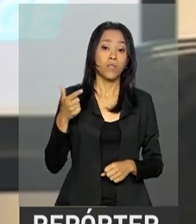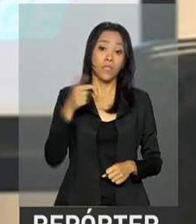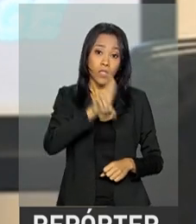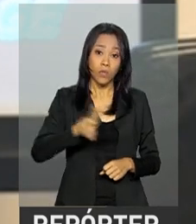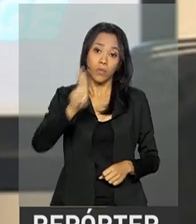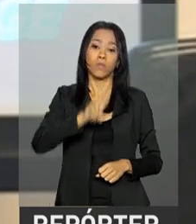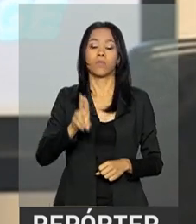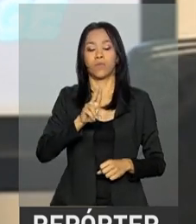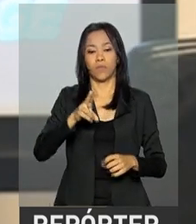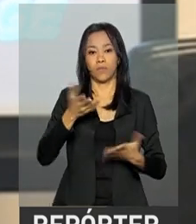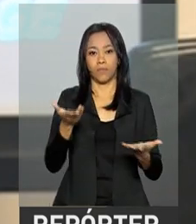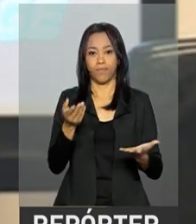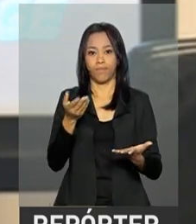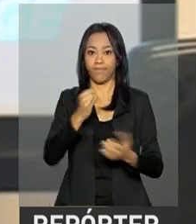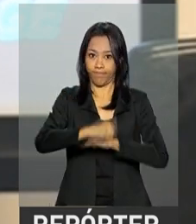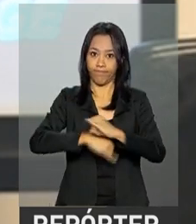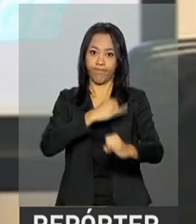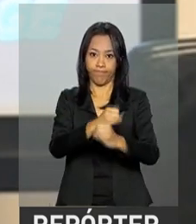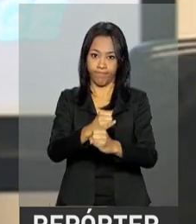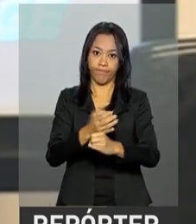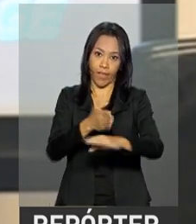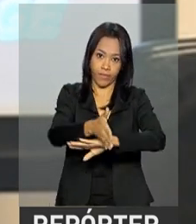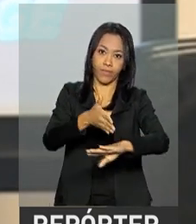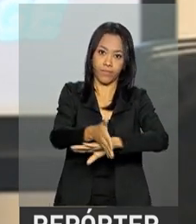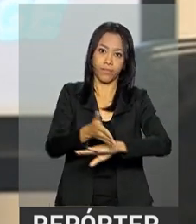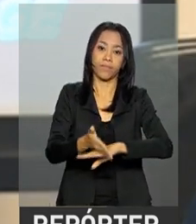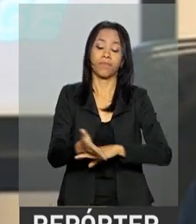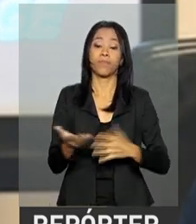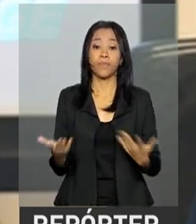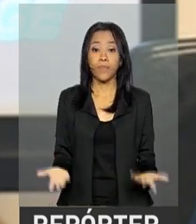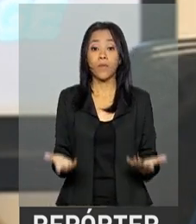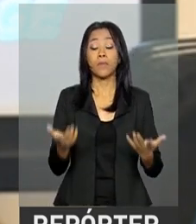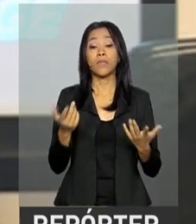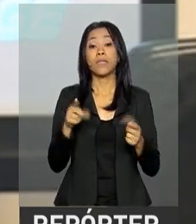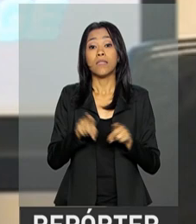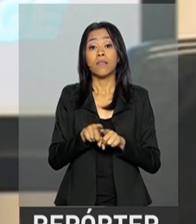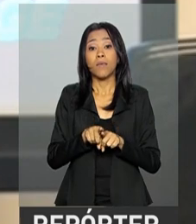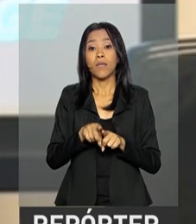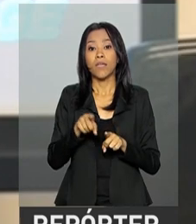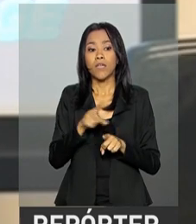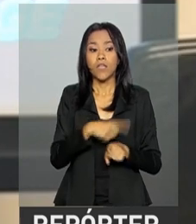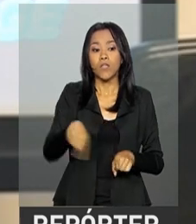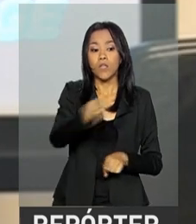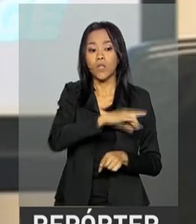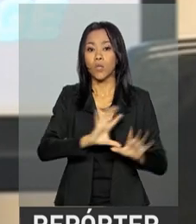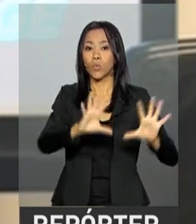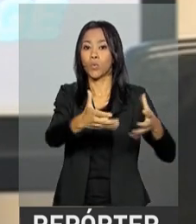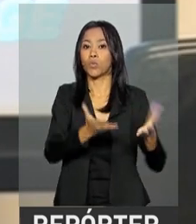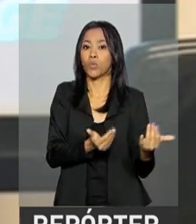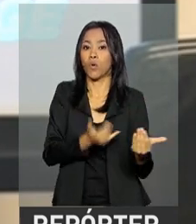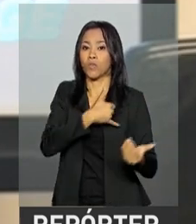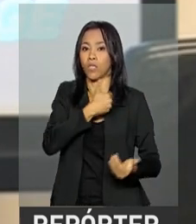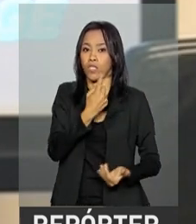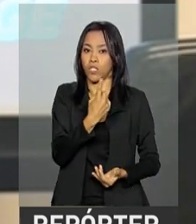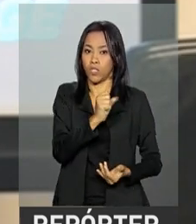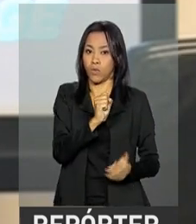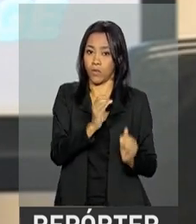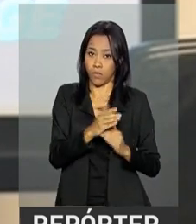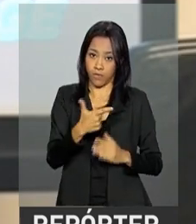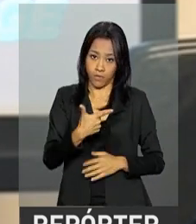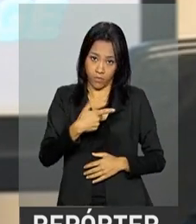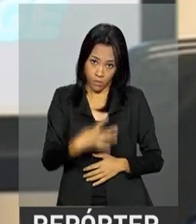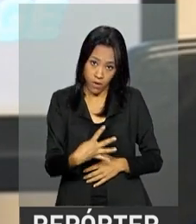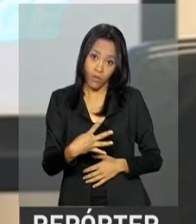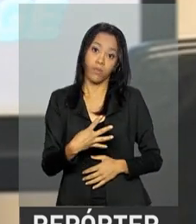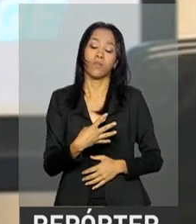penetração domiciliar é do acesso à internet especificamente entre os jovens de 18 a 24 anos é o